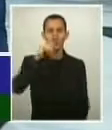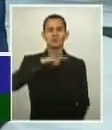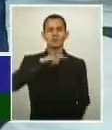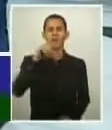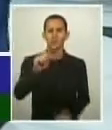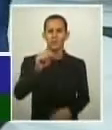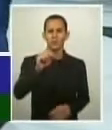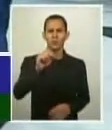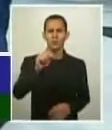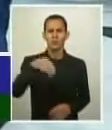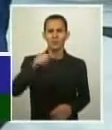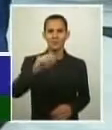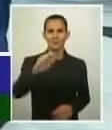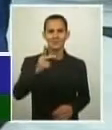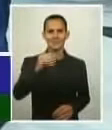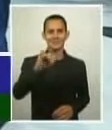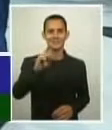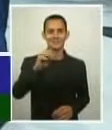profundamente machista